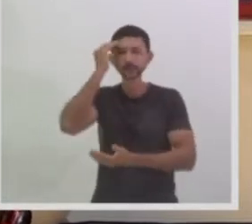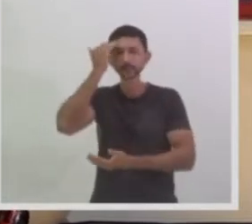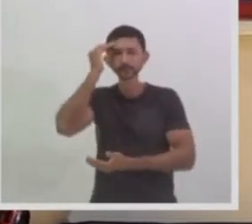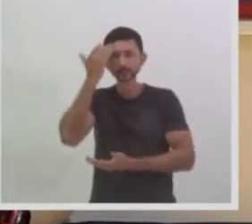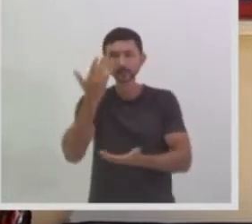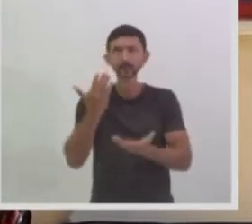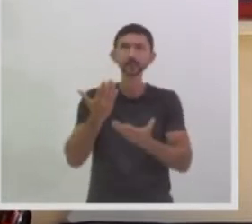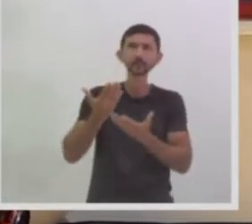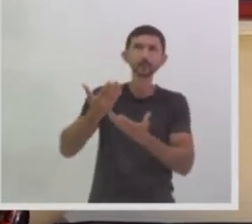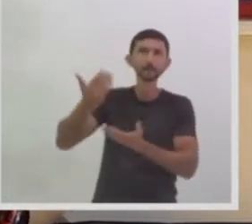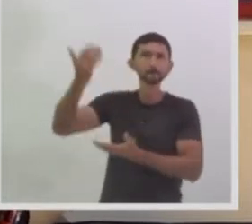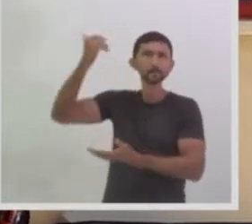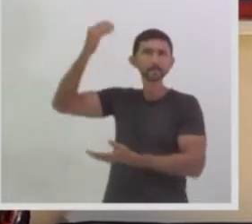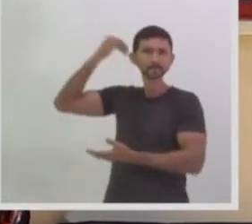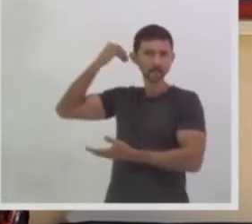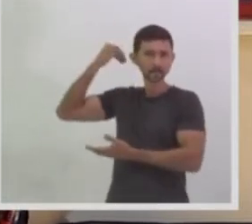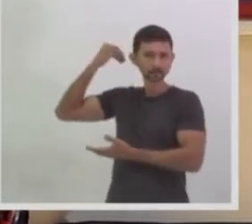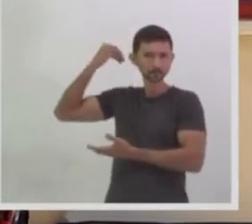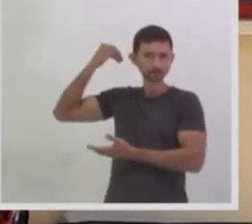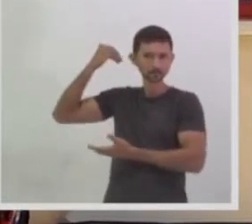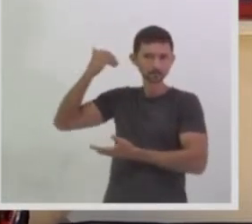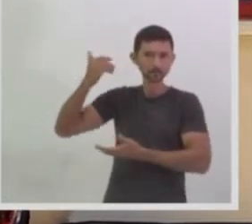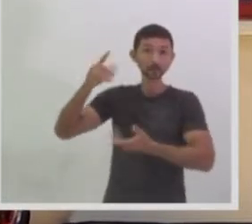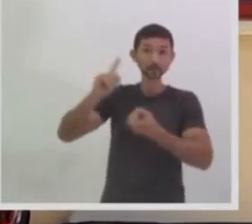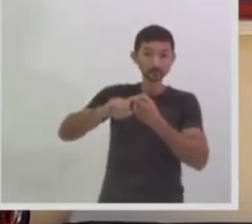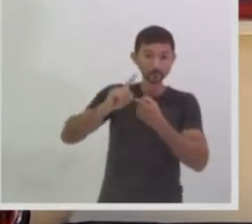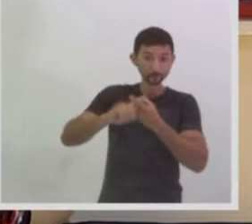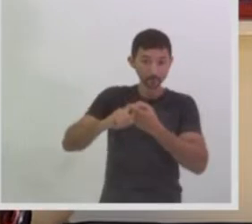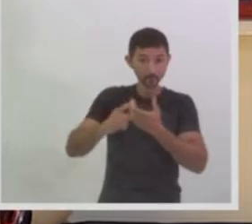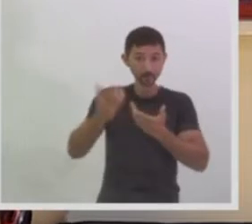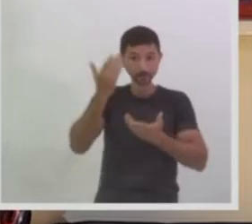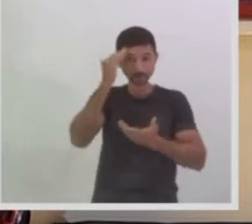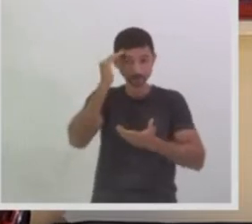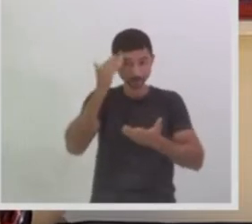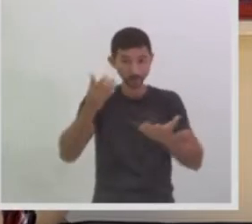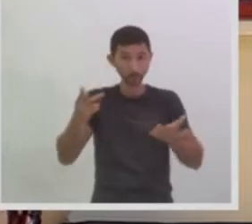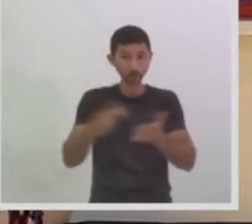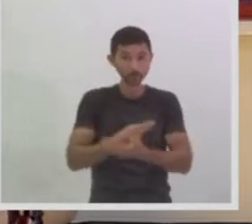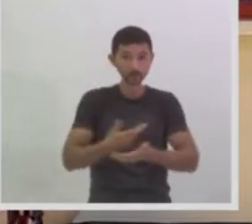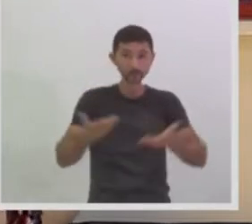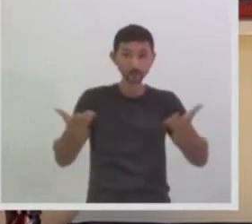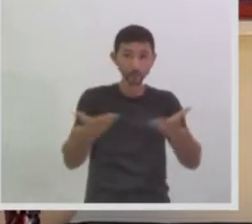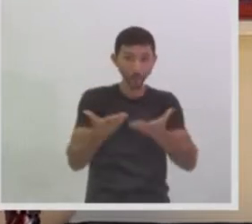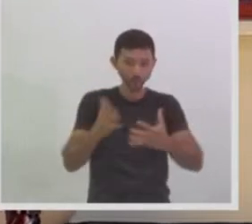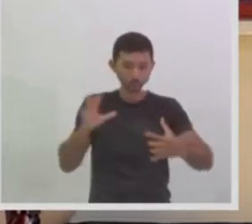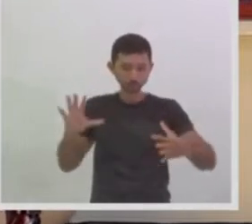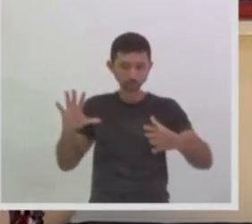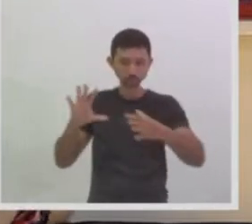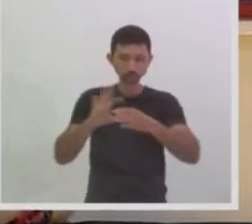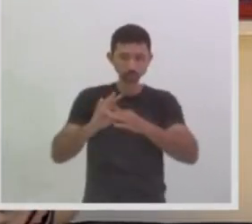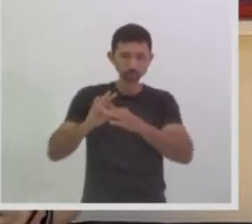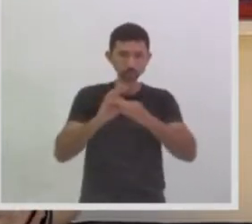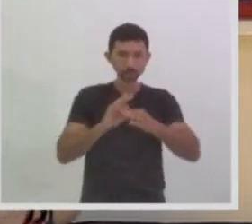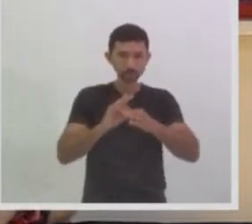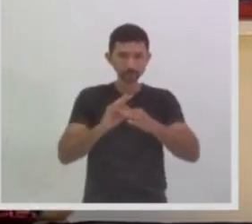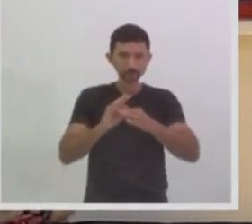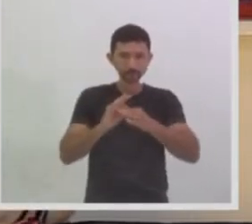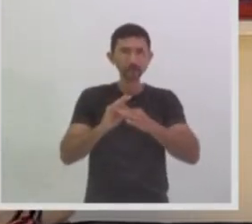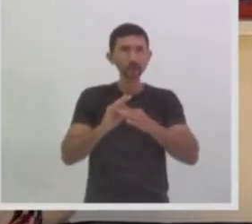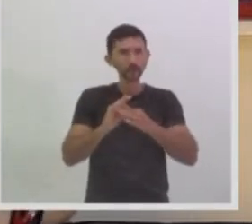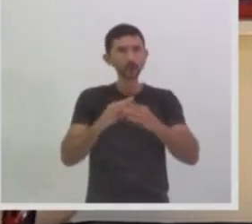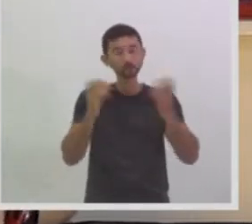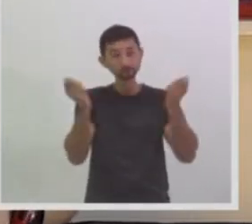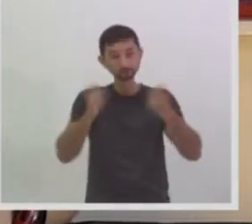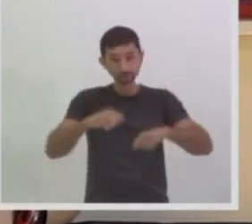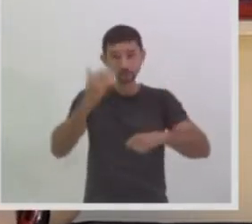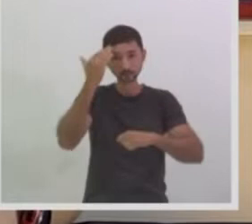as raízes da realidade presente, do que acontece hoje no passado, nós vamos ter condições